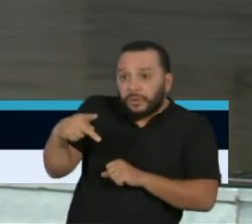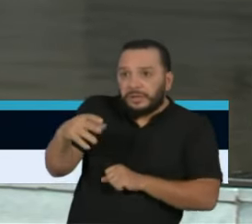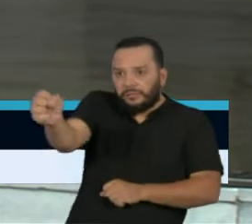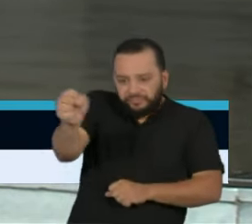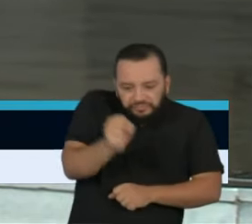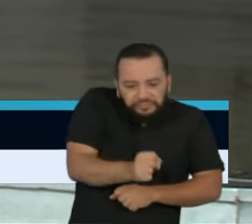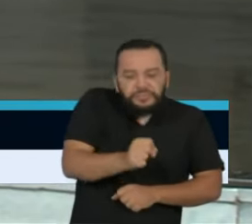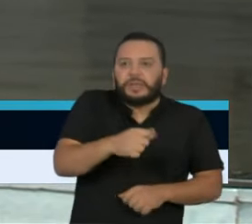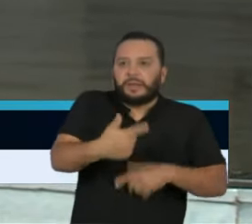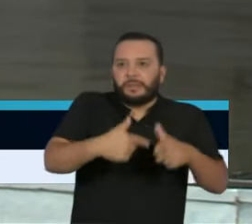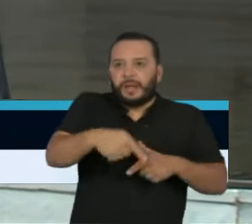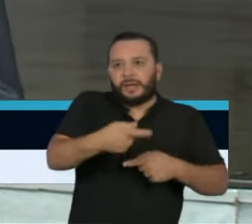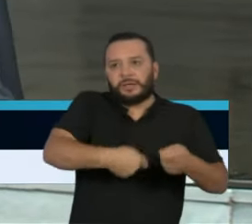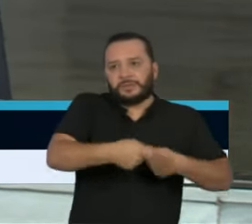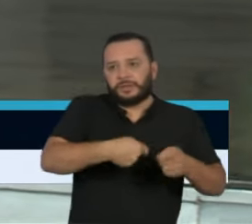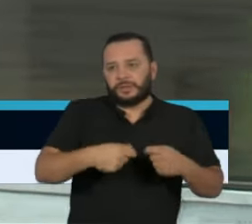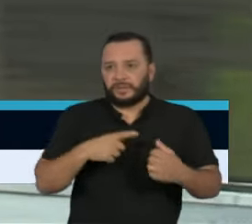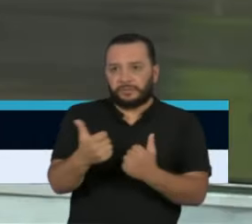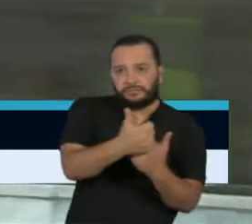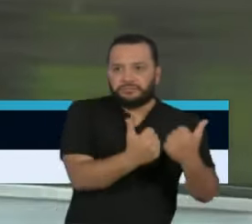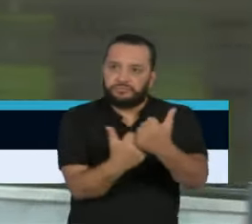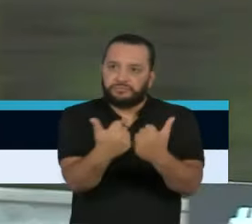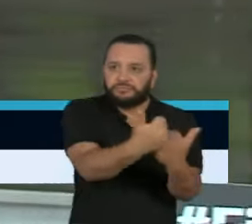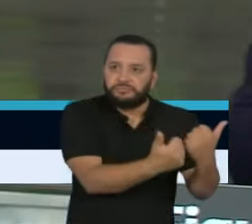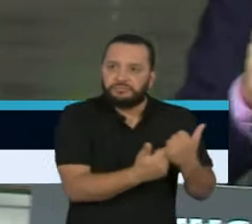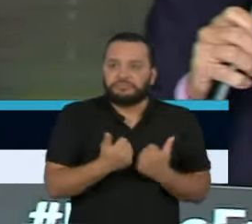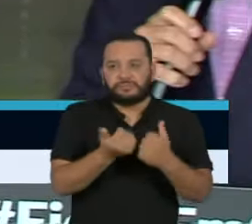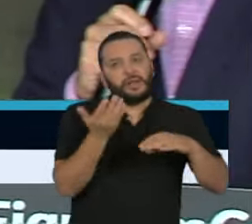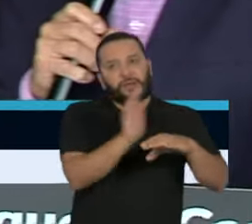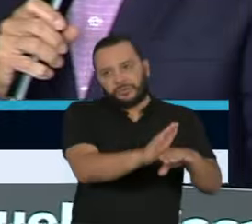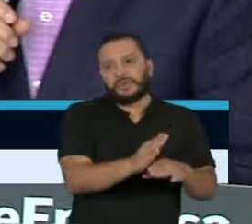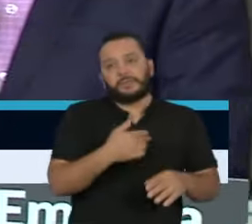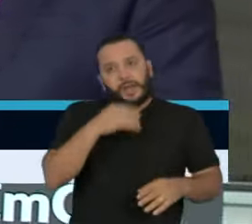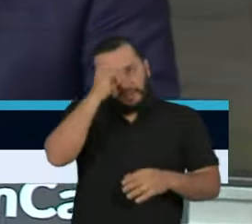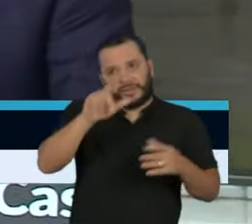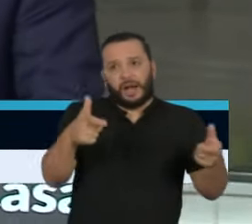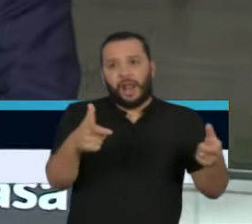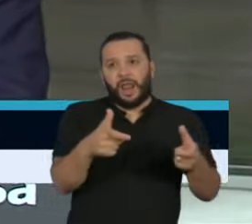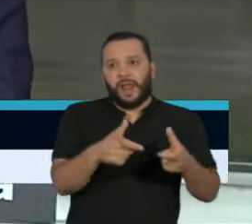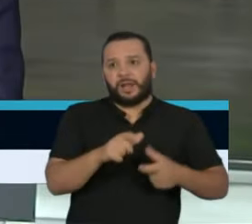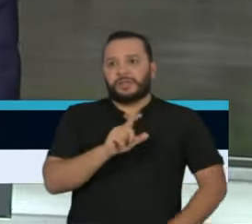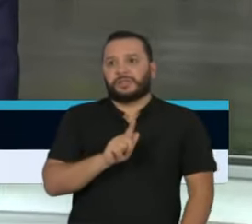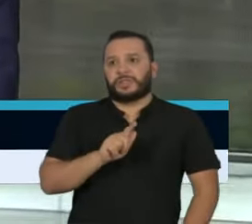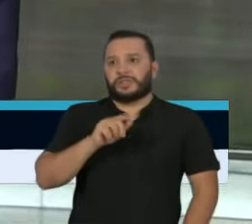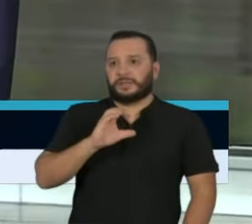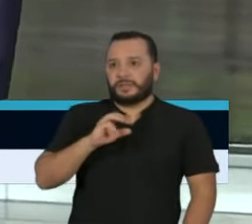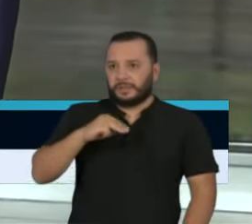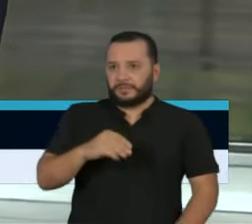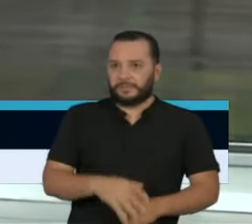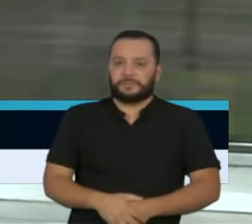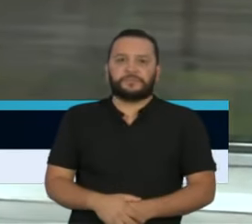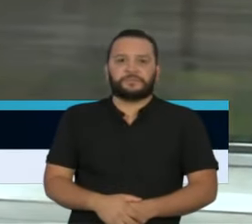baixa de 130 GCMs. Obrigado, prefeito Bruno Covas. Fábio, em relação à Polícia